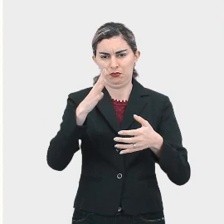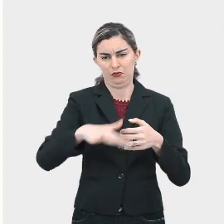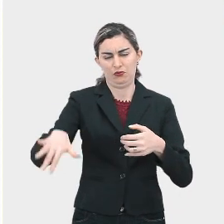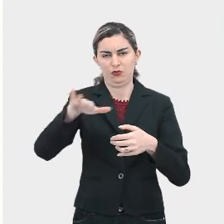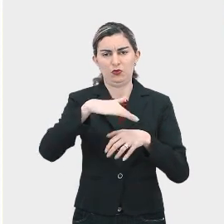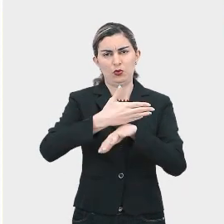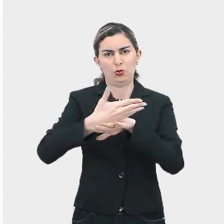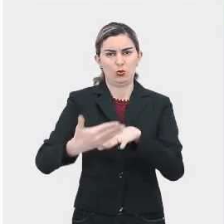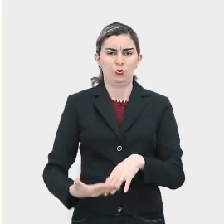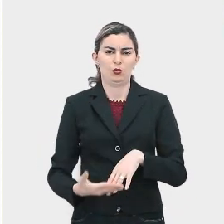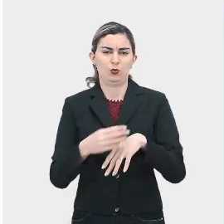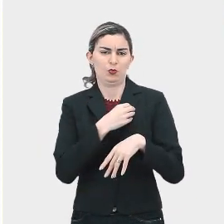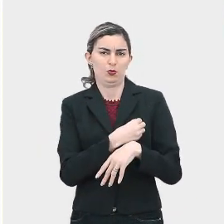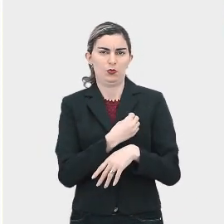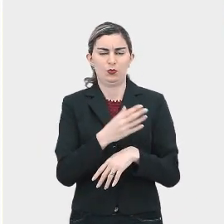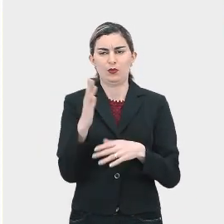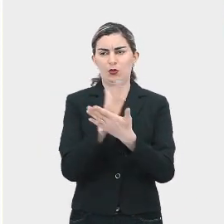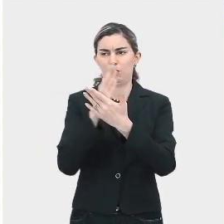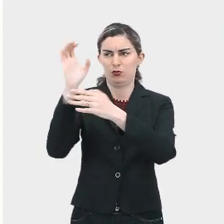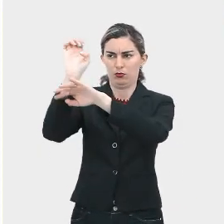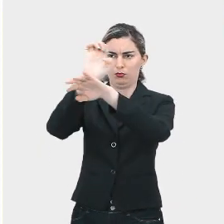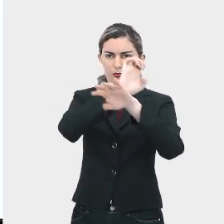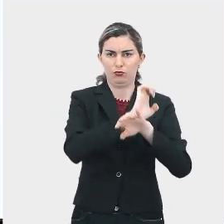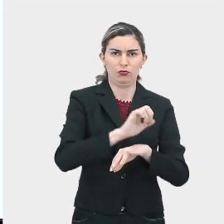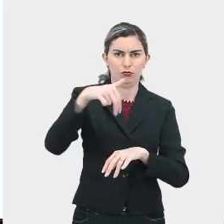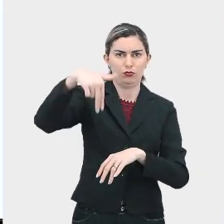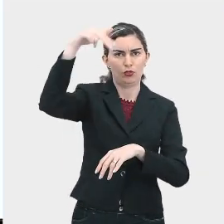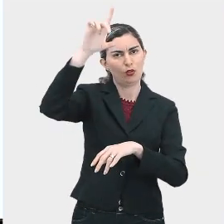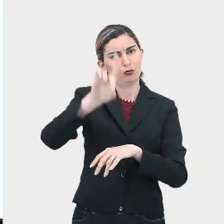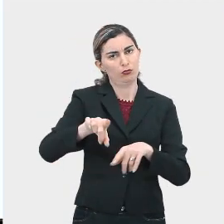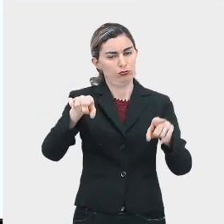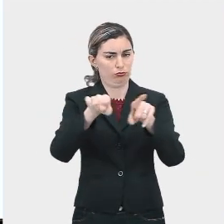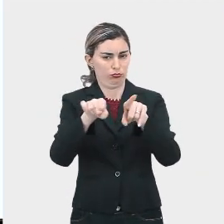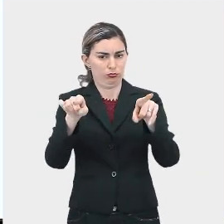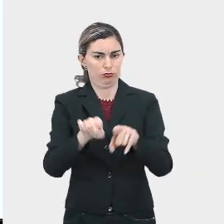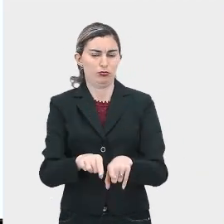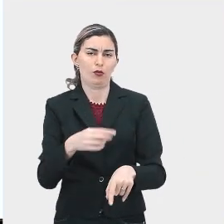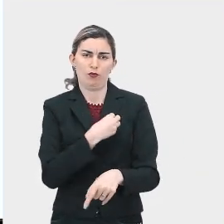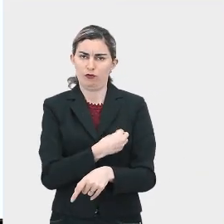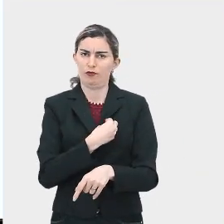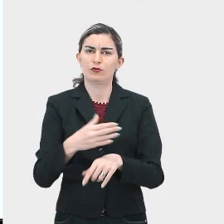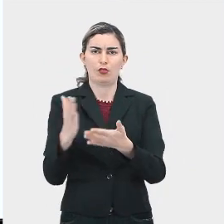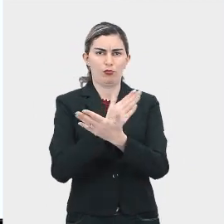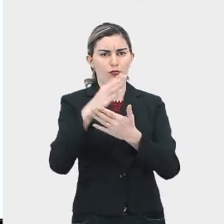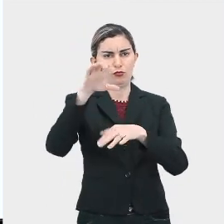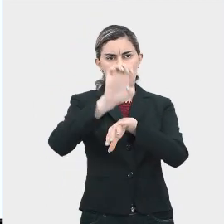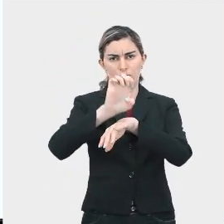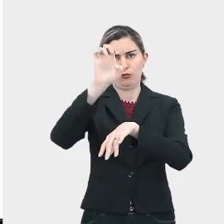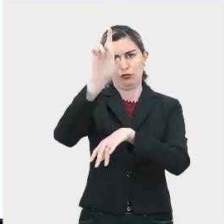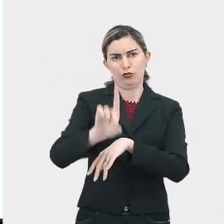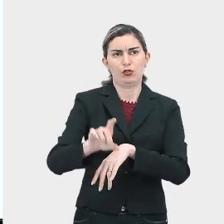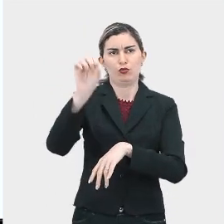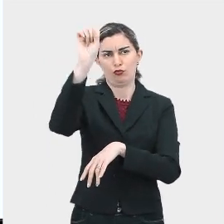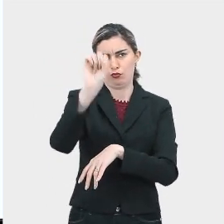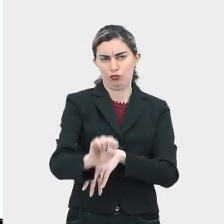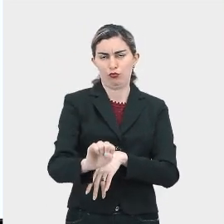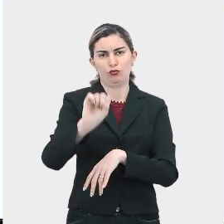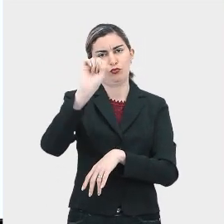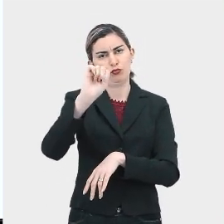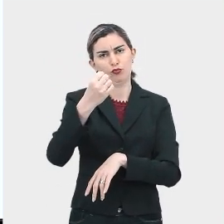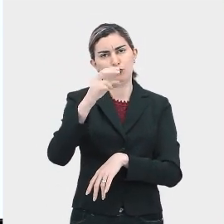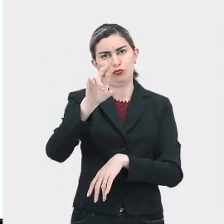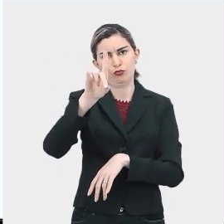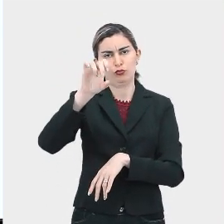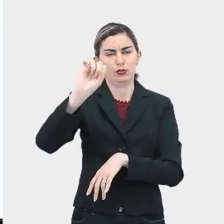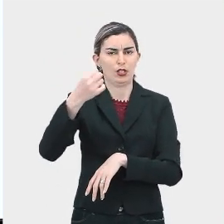natalino, muito vivenciado em alguns estados do Nordeste, mas também vivenciado por alguns estados do Sul e